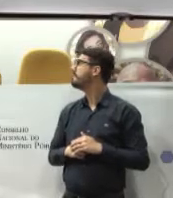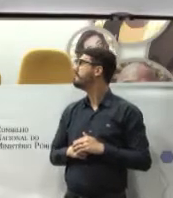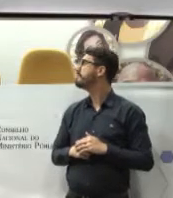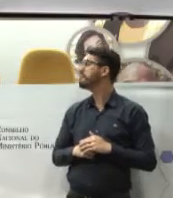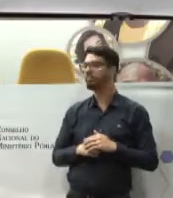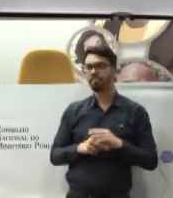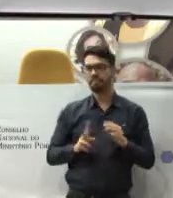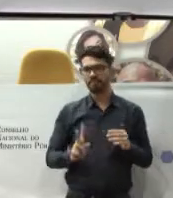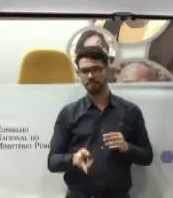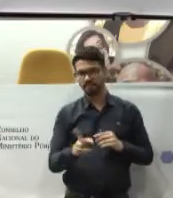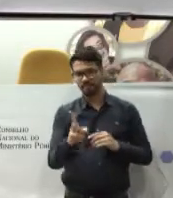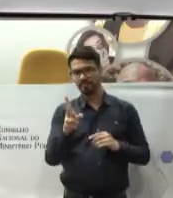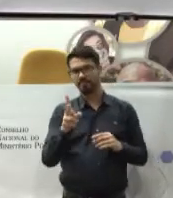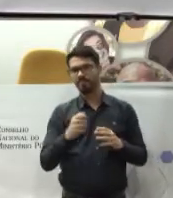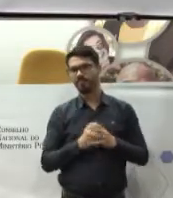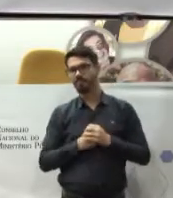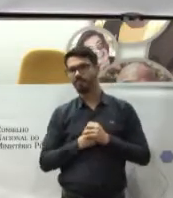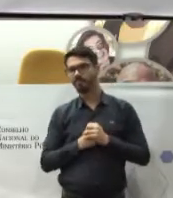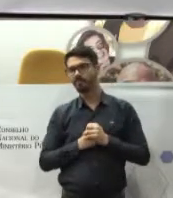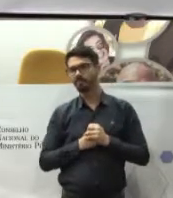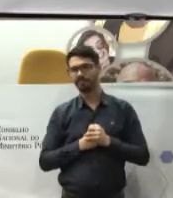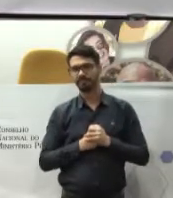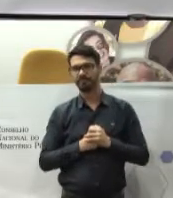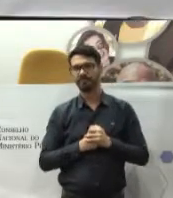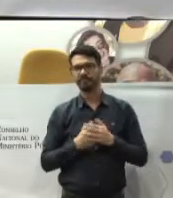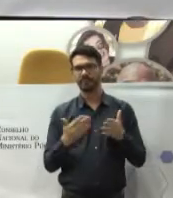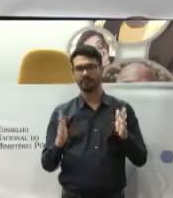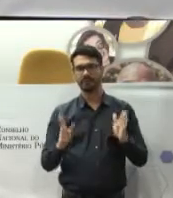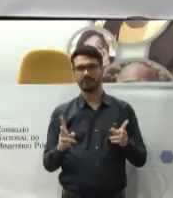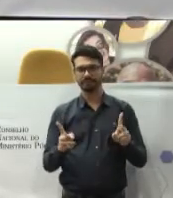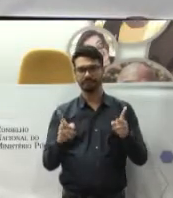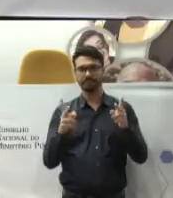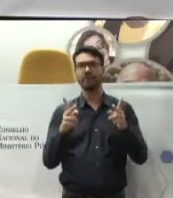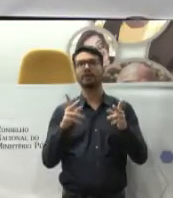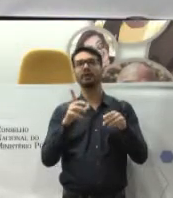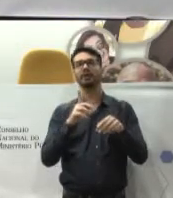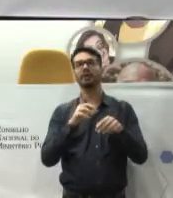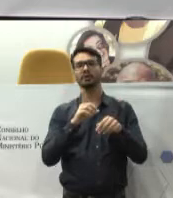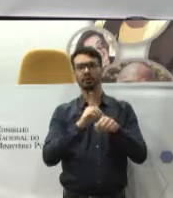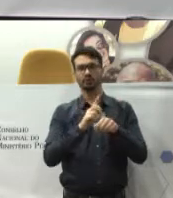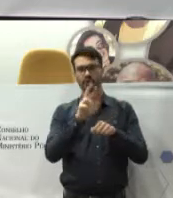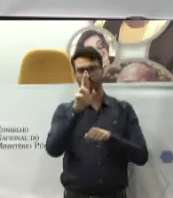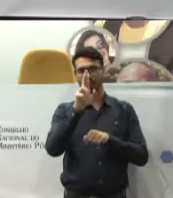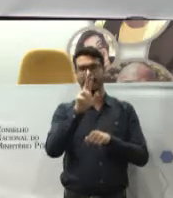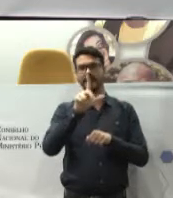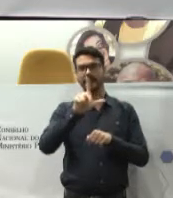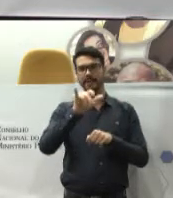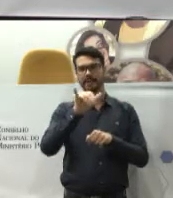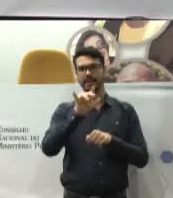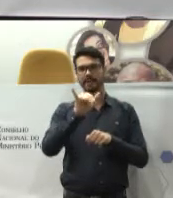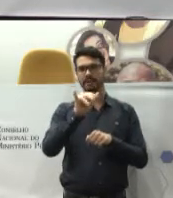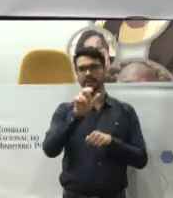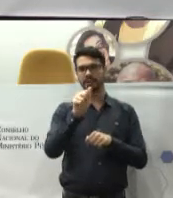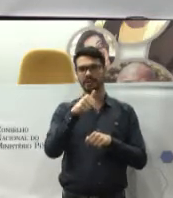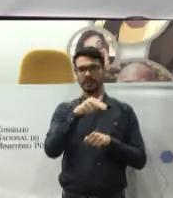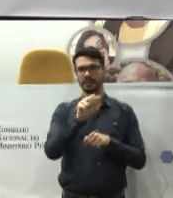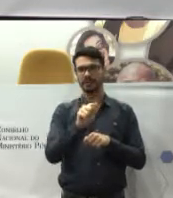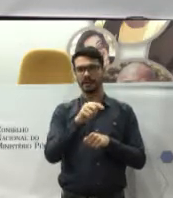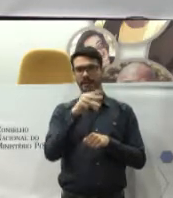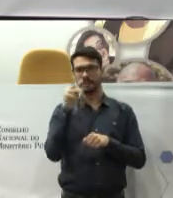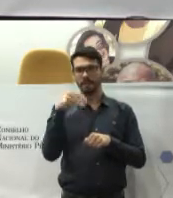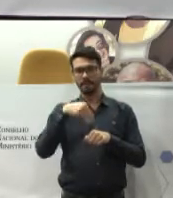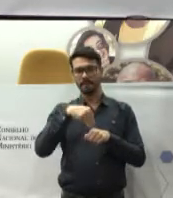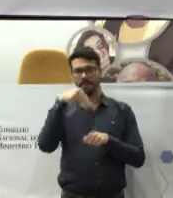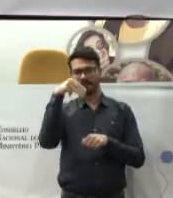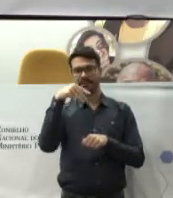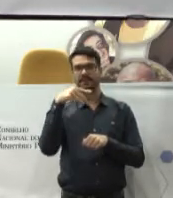E dando continuidade aqui ao nosso painel, convidamos a doutora Ludiana Carla Braga Façanha Rocha, mestre de